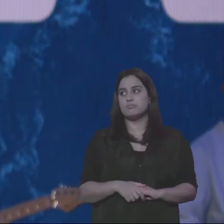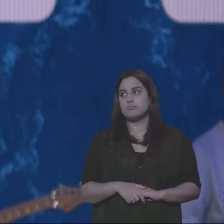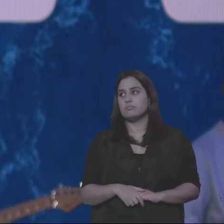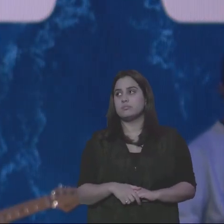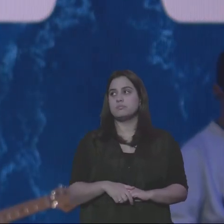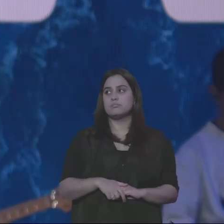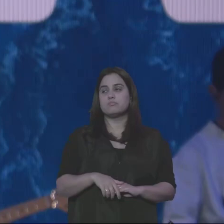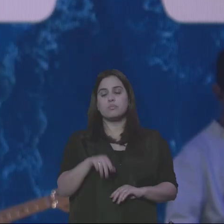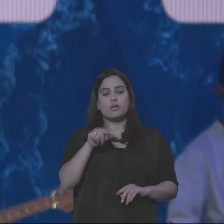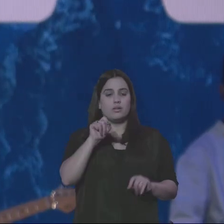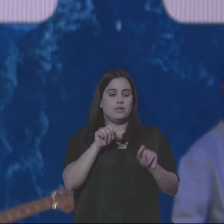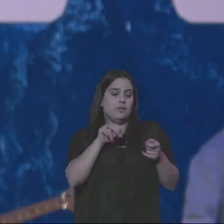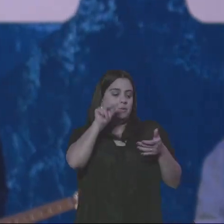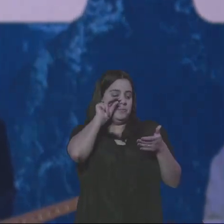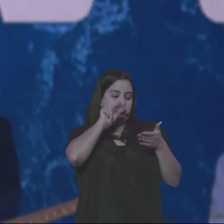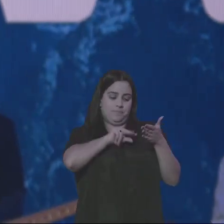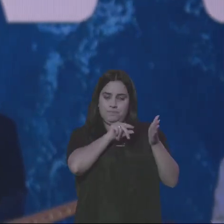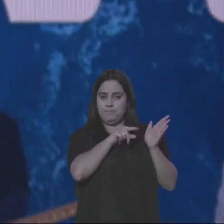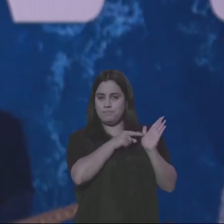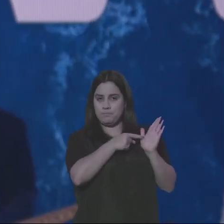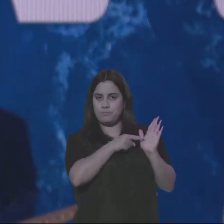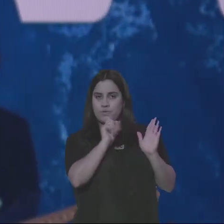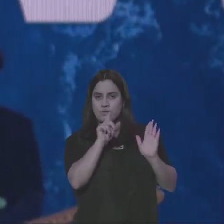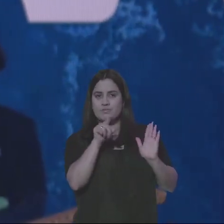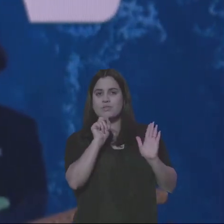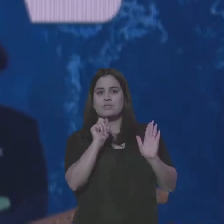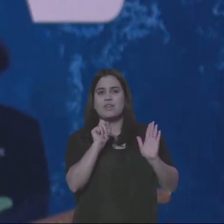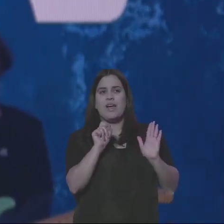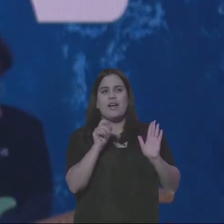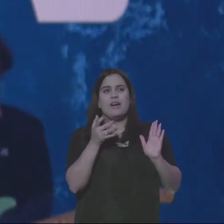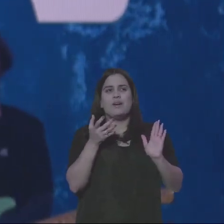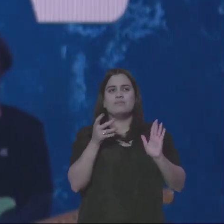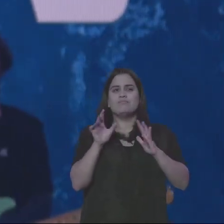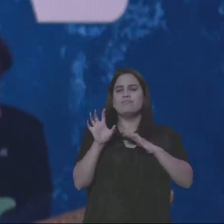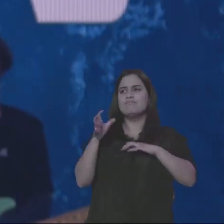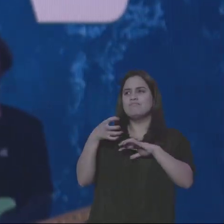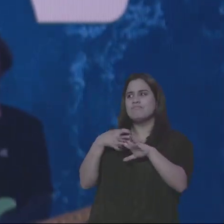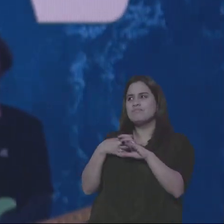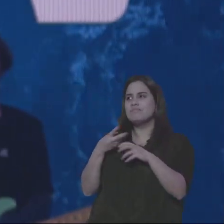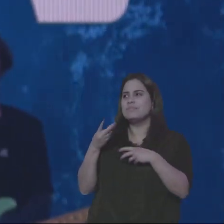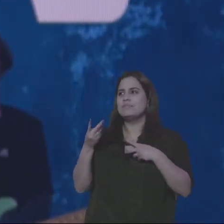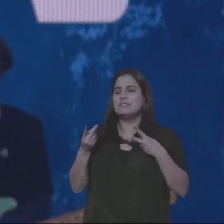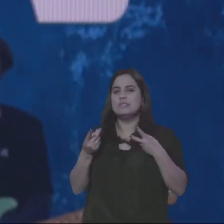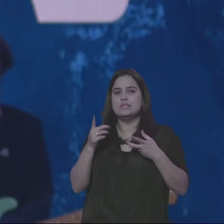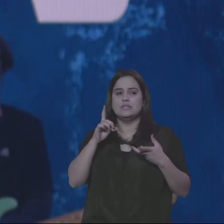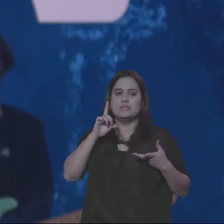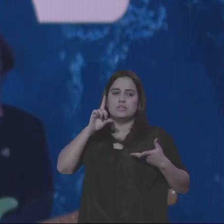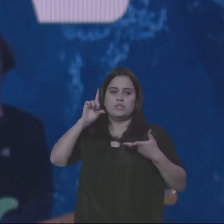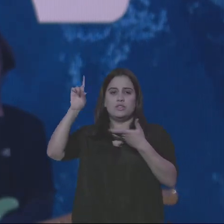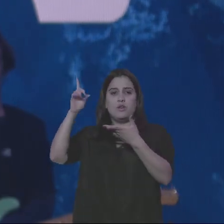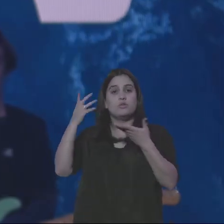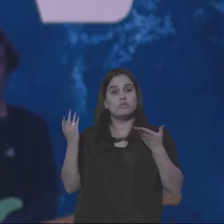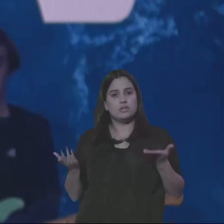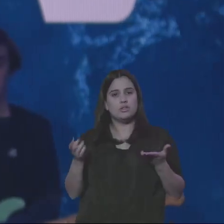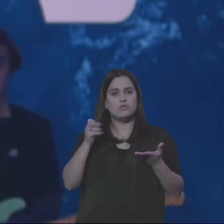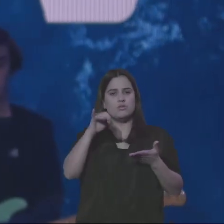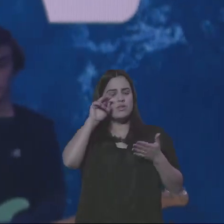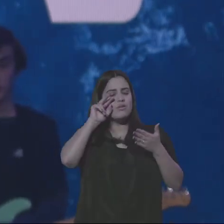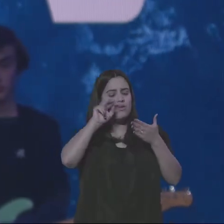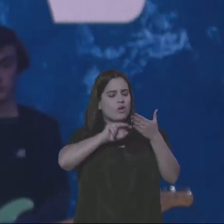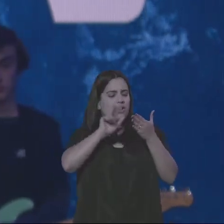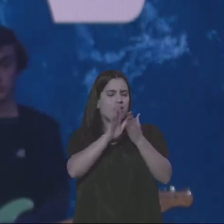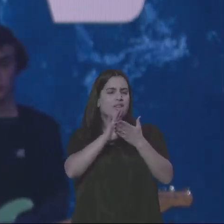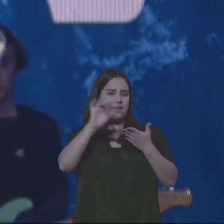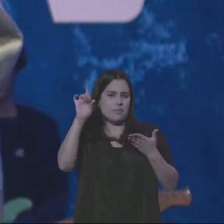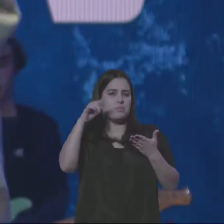dos vários versículos da Bíblia que fala sobre a reciprocidade de Deus, né? Então, várias vezes, se você for ler aí toda a Bíblia,